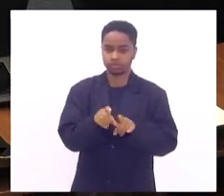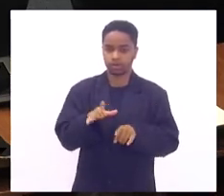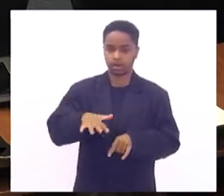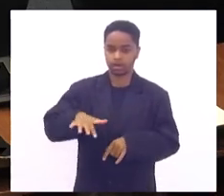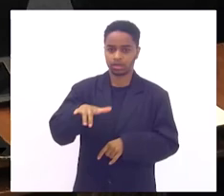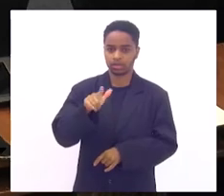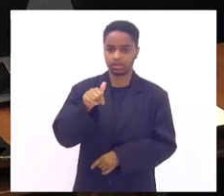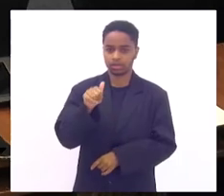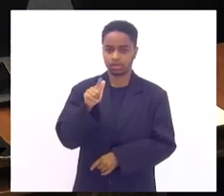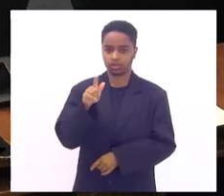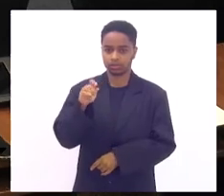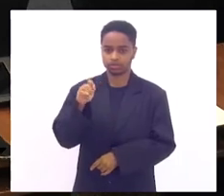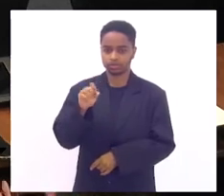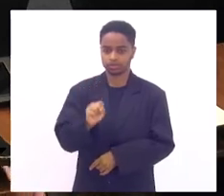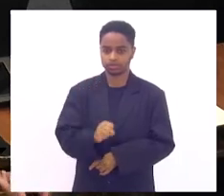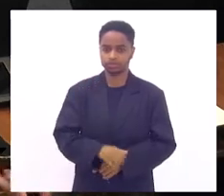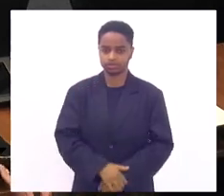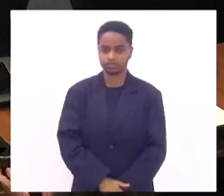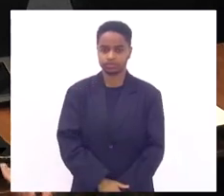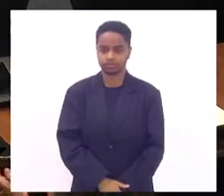Lagos.